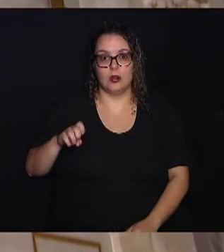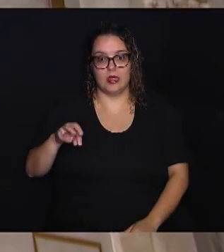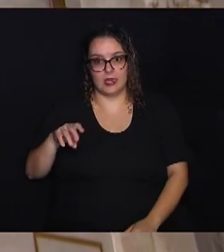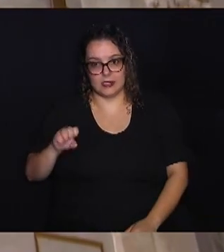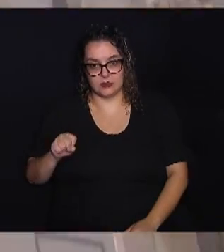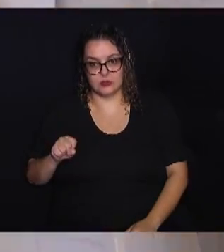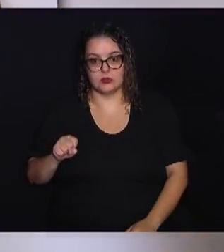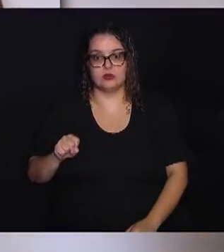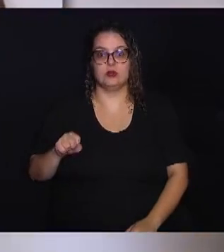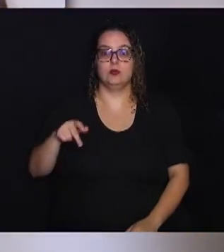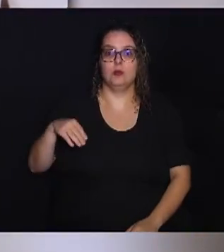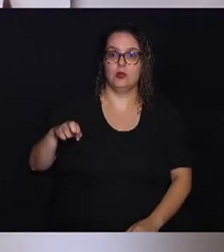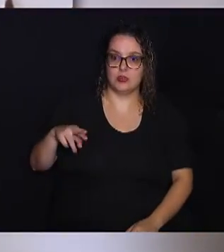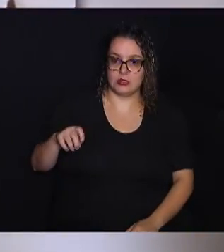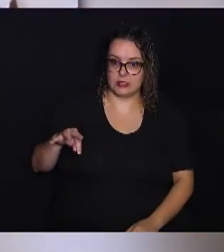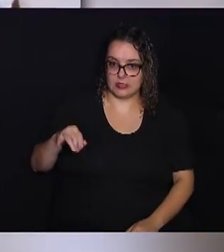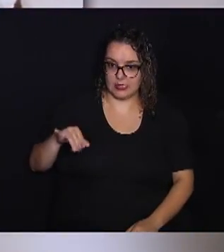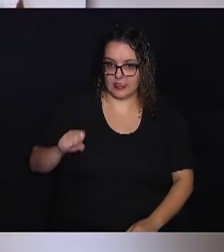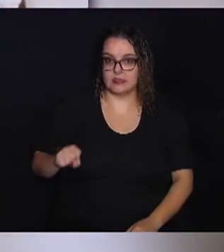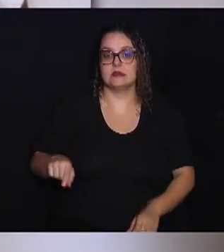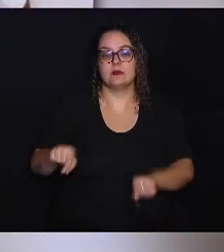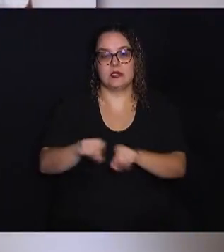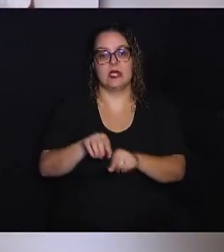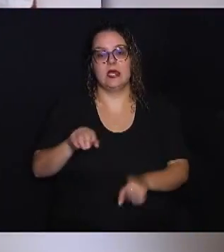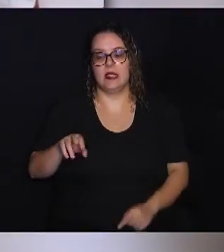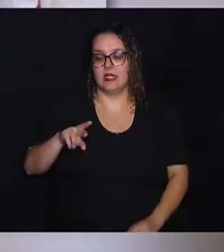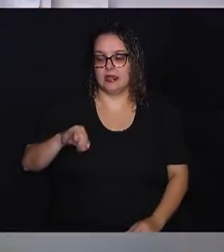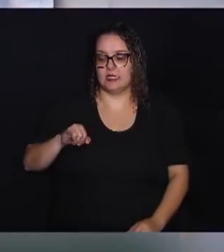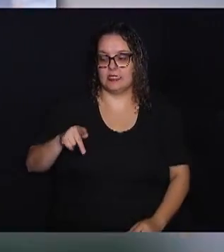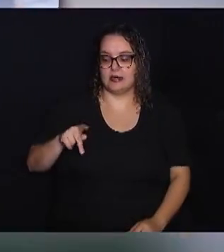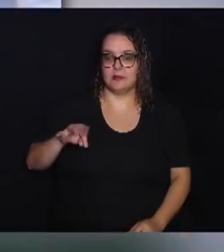na cripta. Aqui também acontece a lavagem da